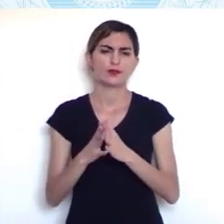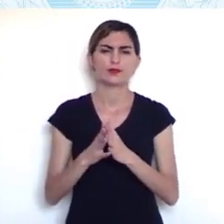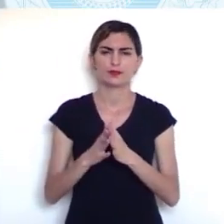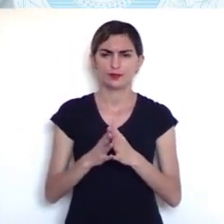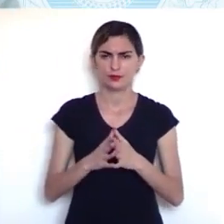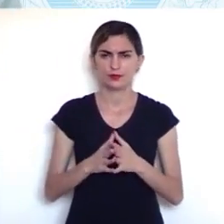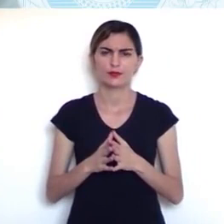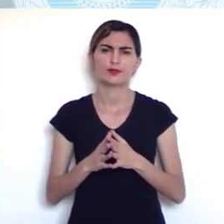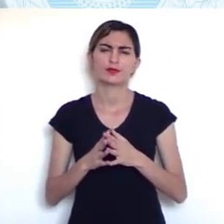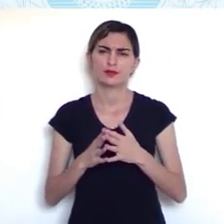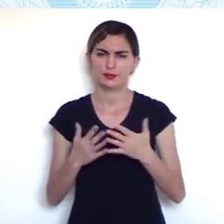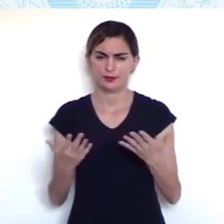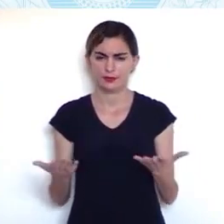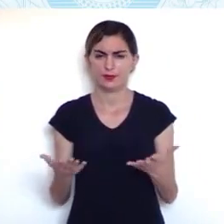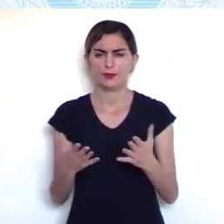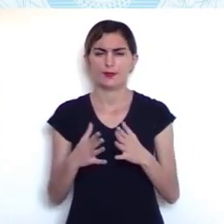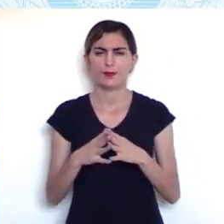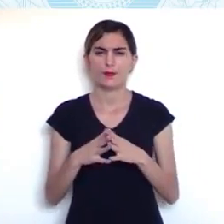pouco.